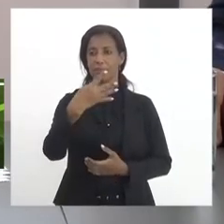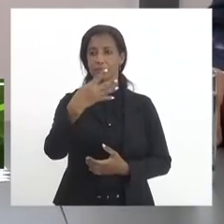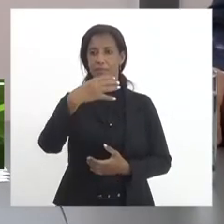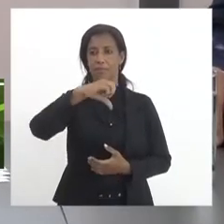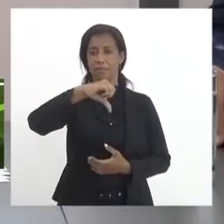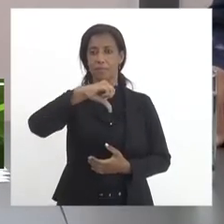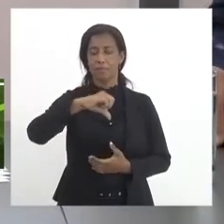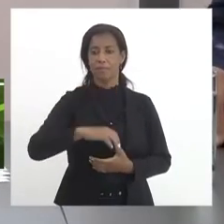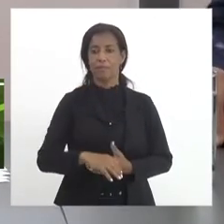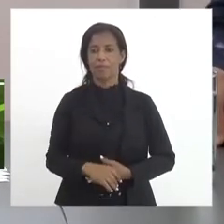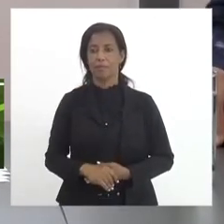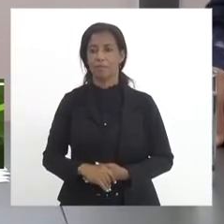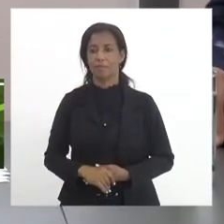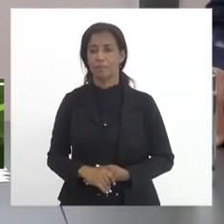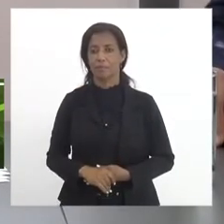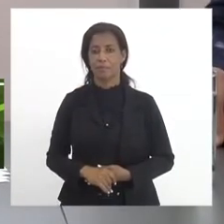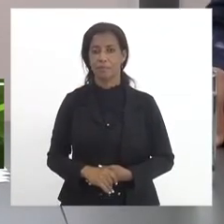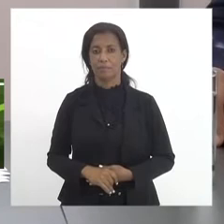49.